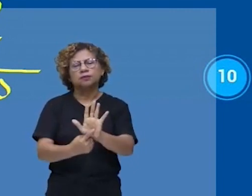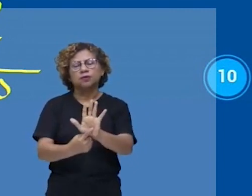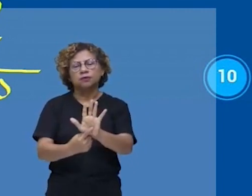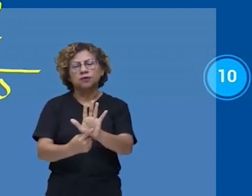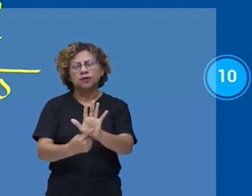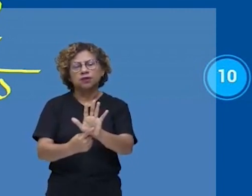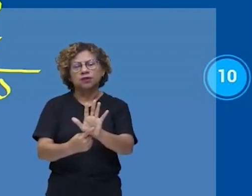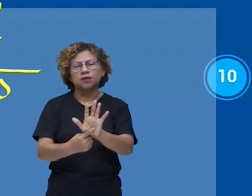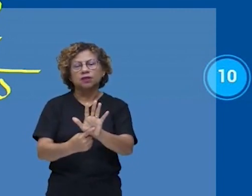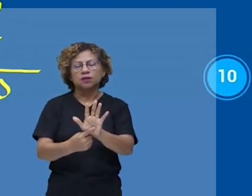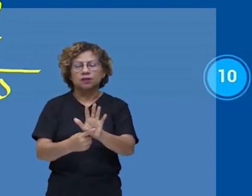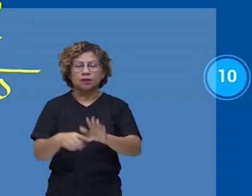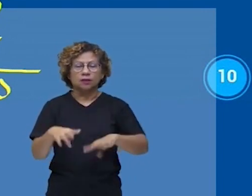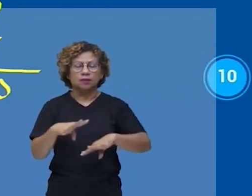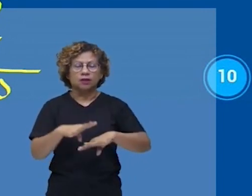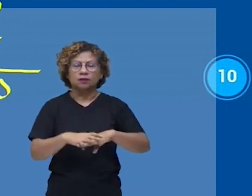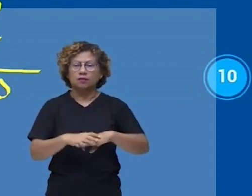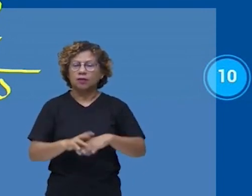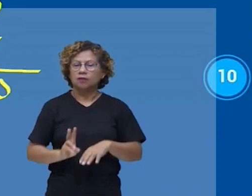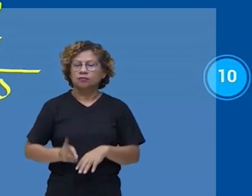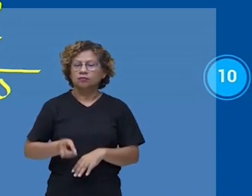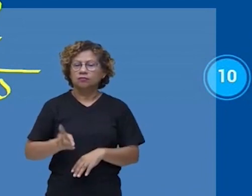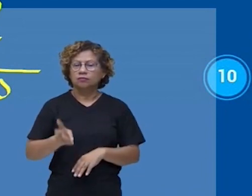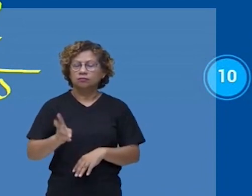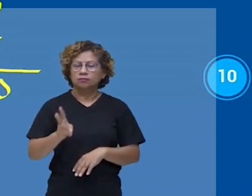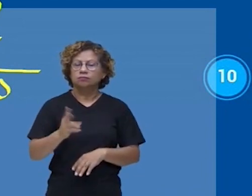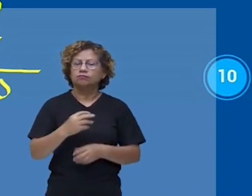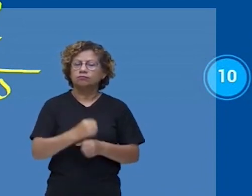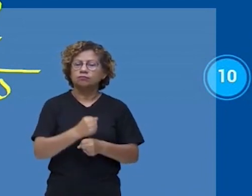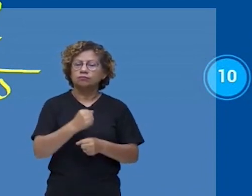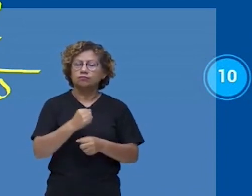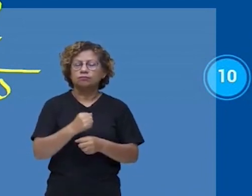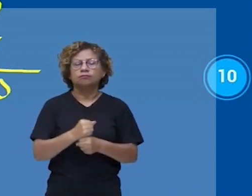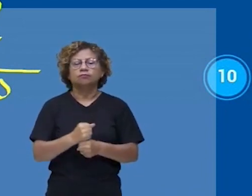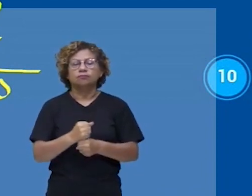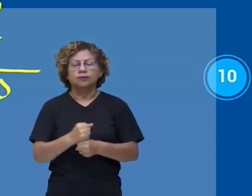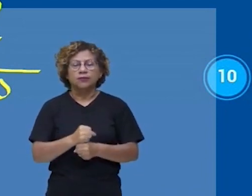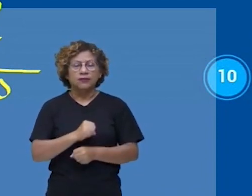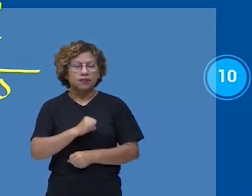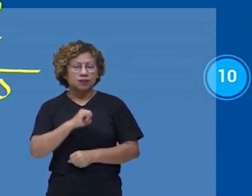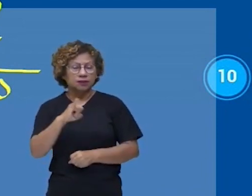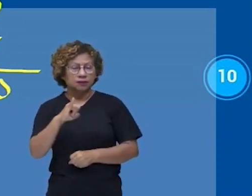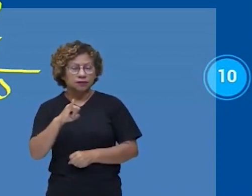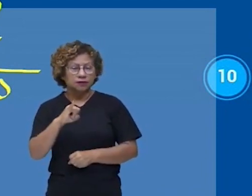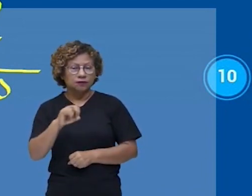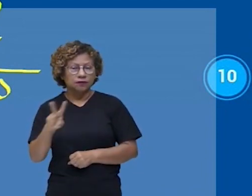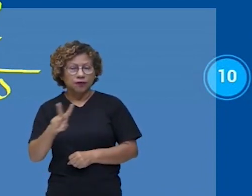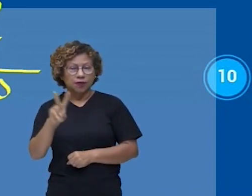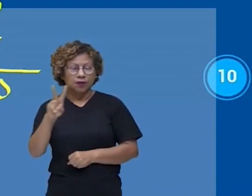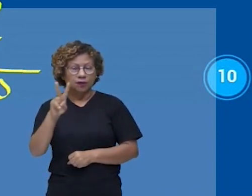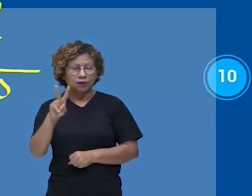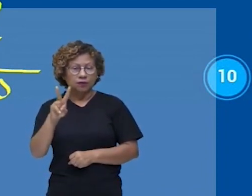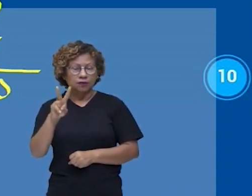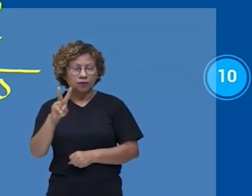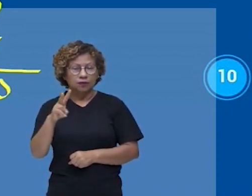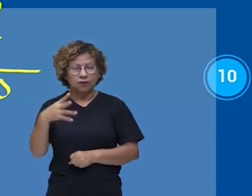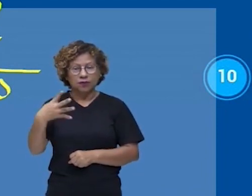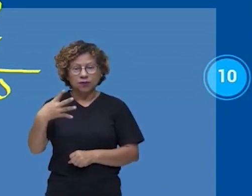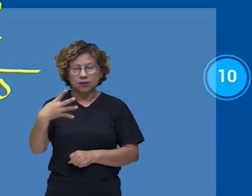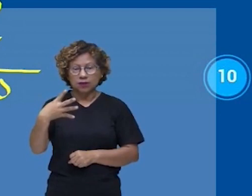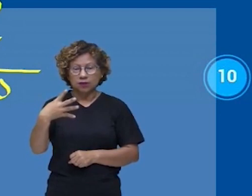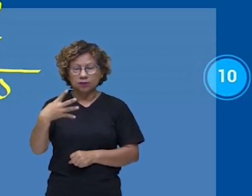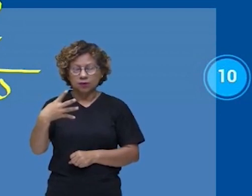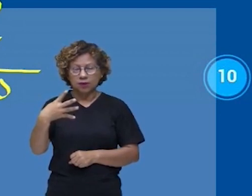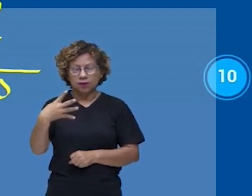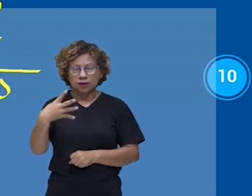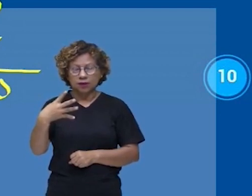nossos cálculos. Olha aqui, então, se fossem 4 valores, né? Na multiplicação, a unidade,